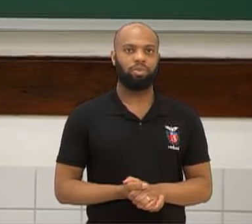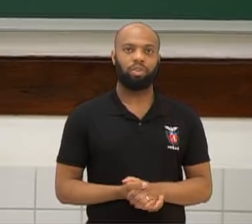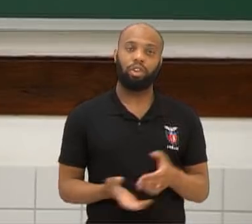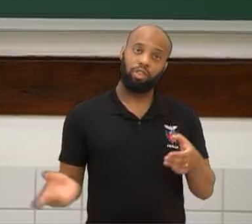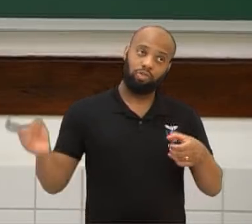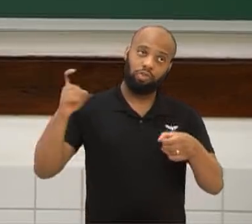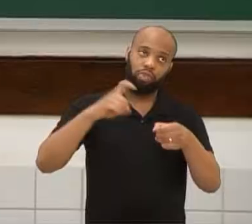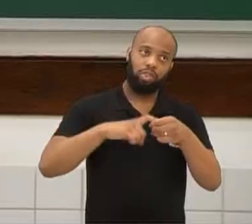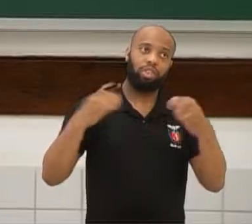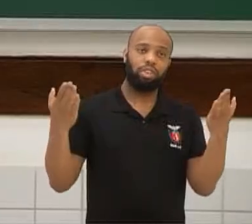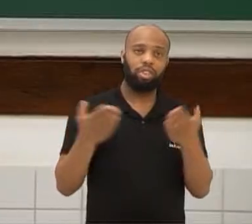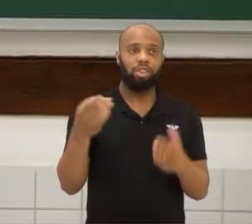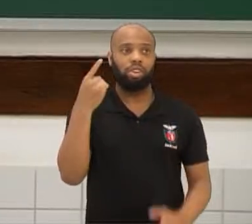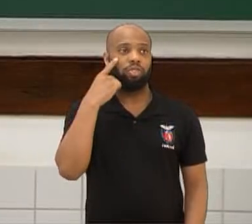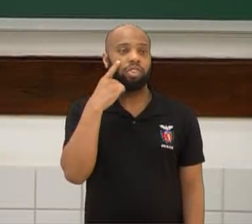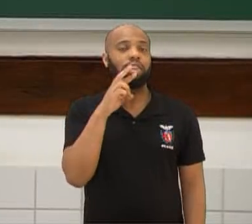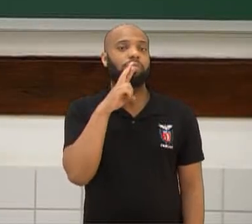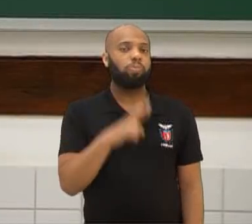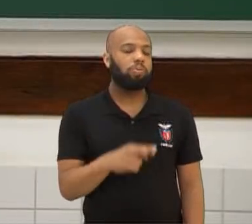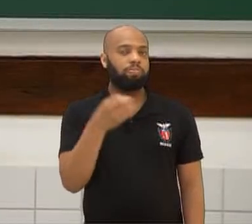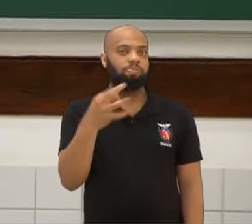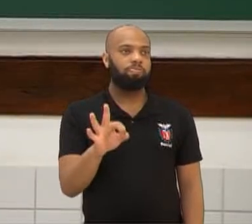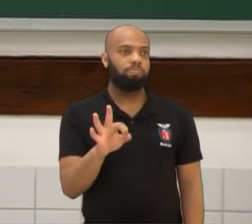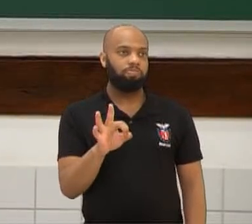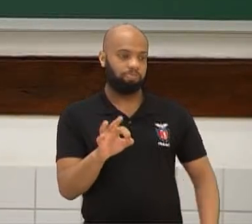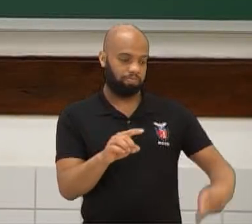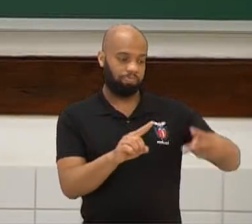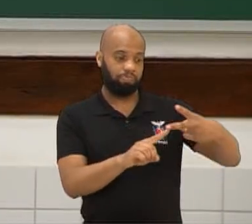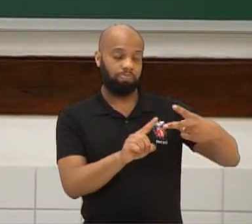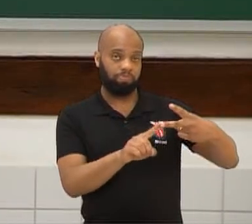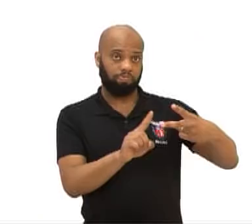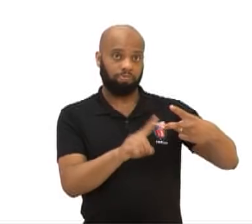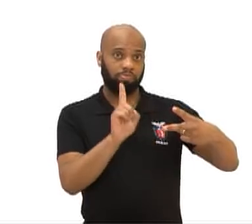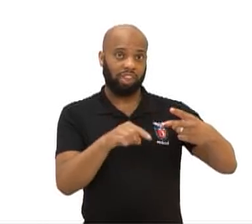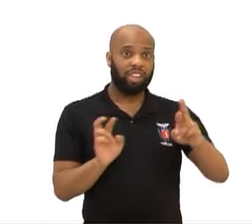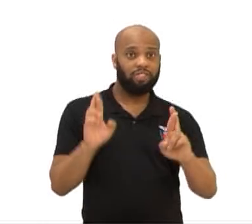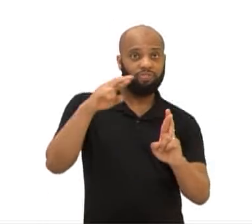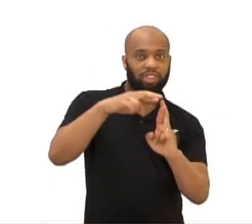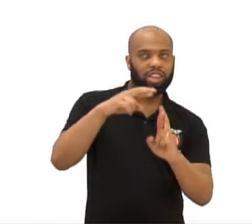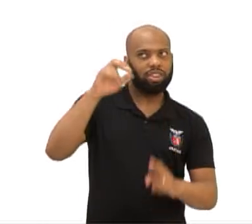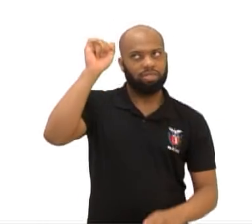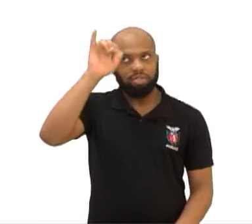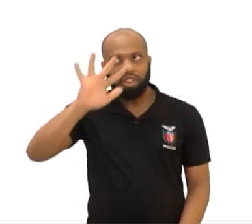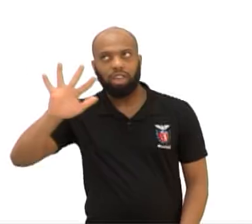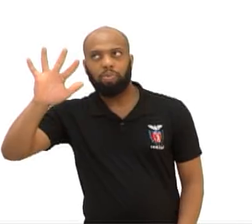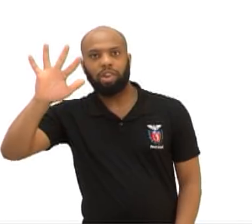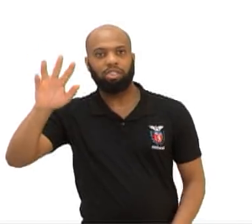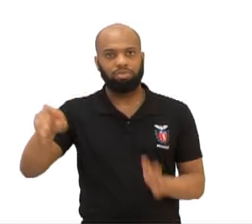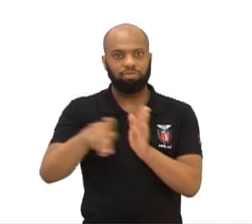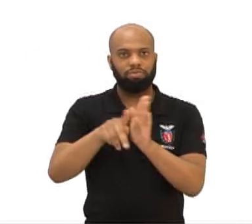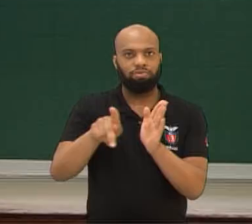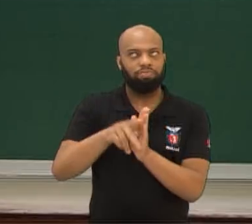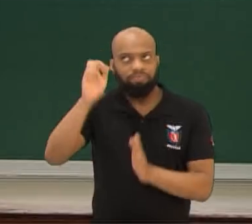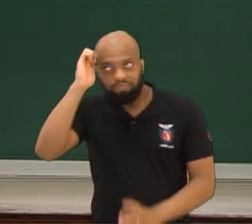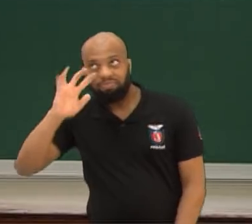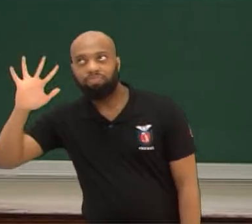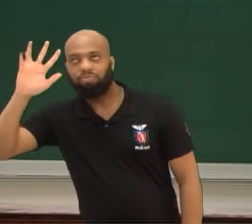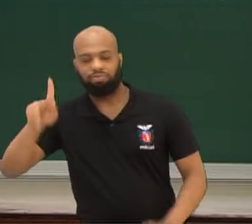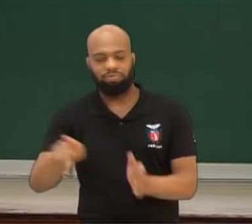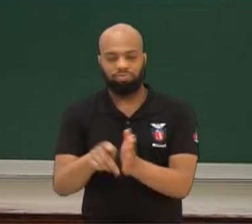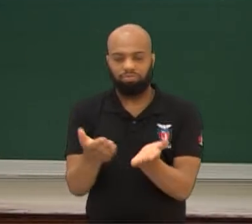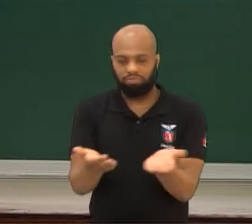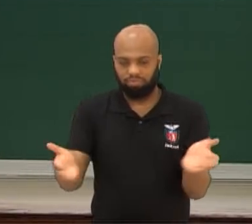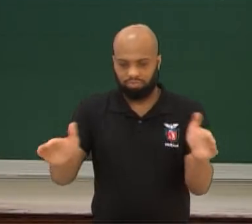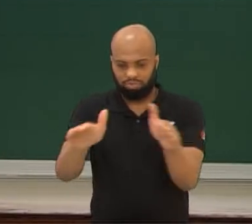Retornando então, galera, olha lá, refere-se à imagem do vaso, né? Parabéns para quem conseguiu captar mais essa questão aí, né? Vamos agora